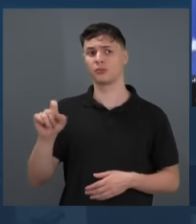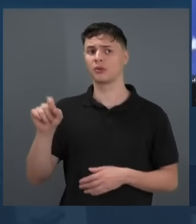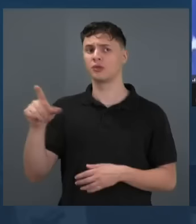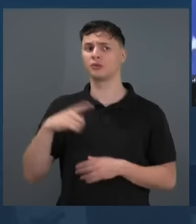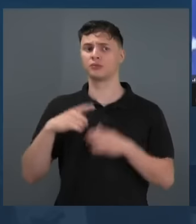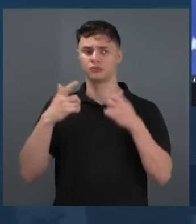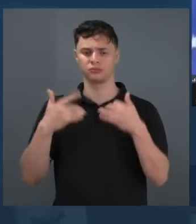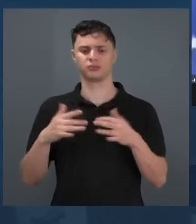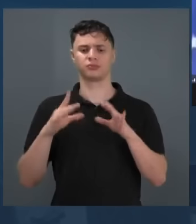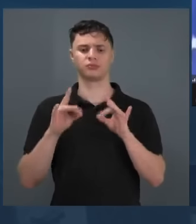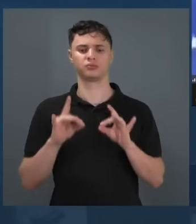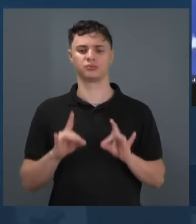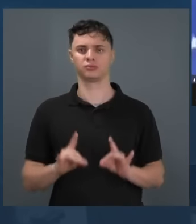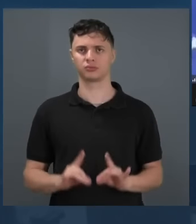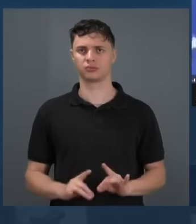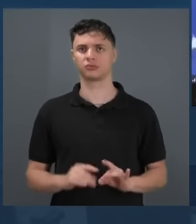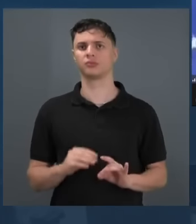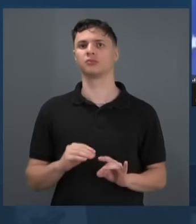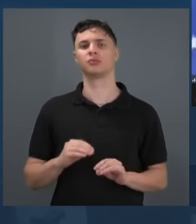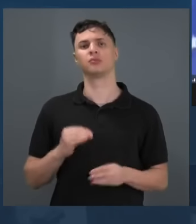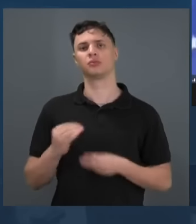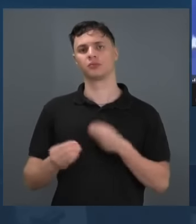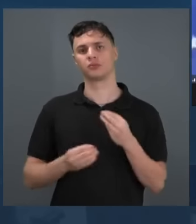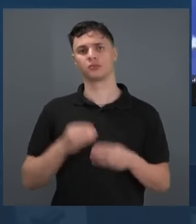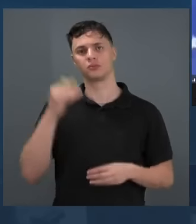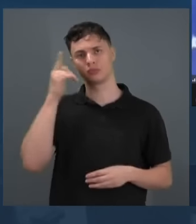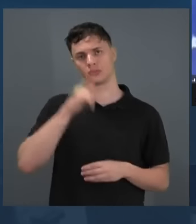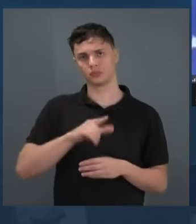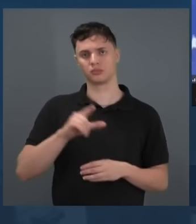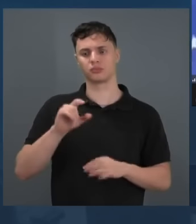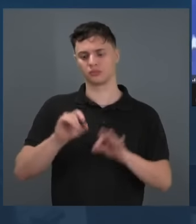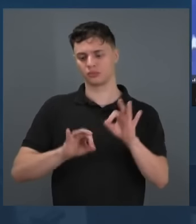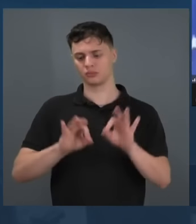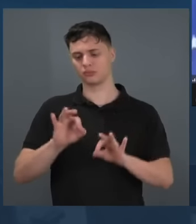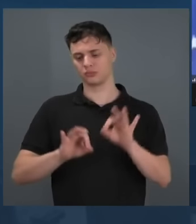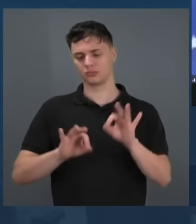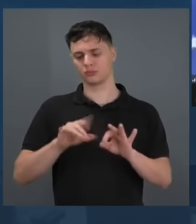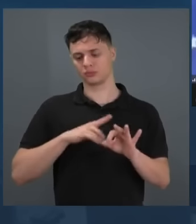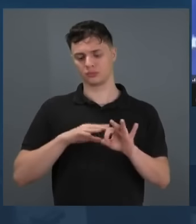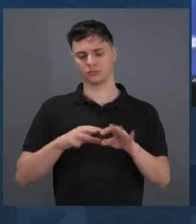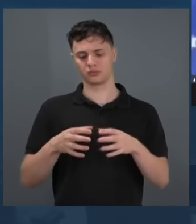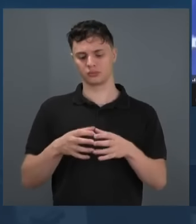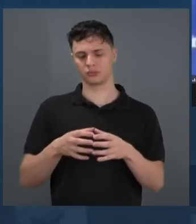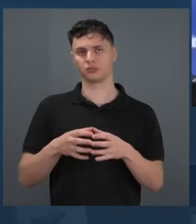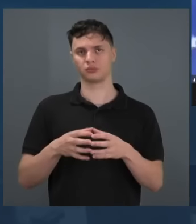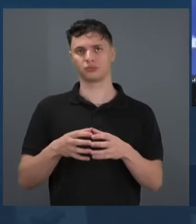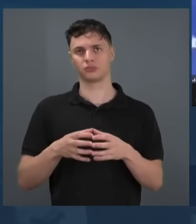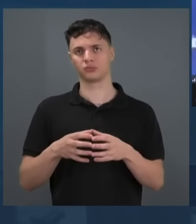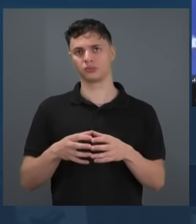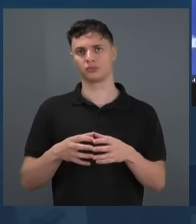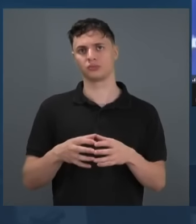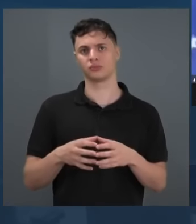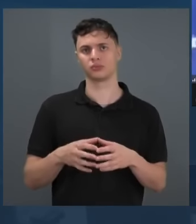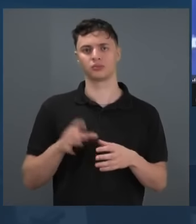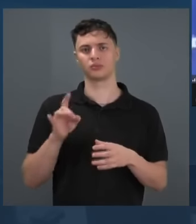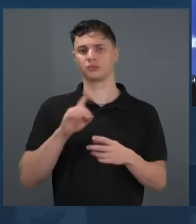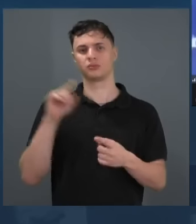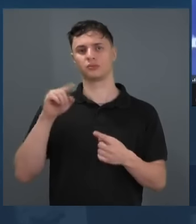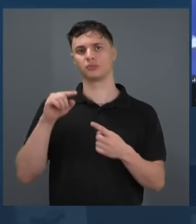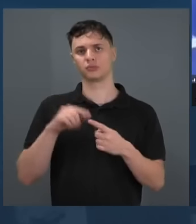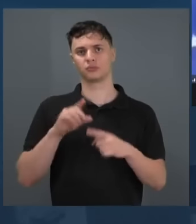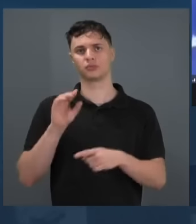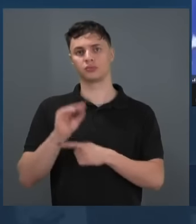em detalhes como teve que organizar um departamento específico apenas para cuidar